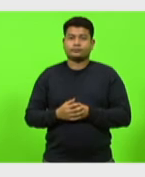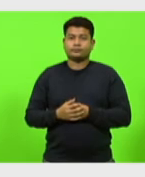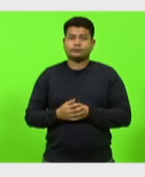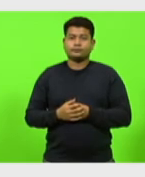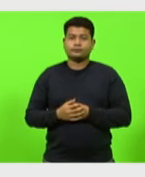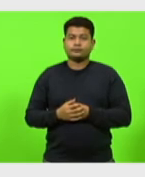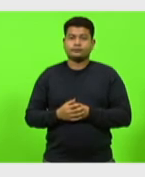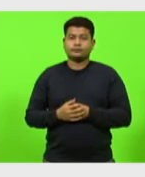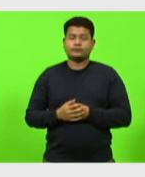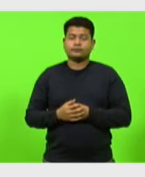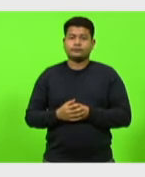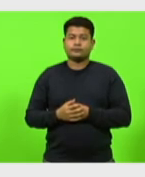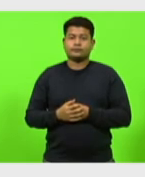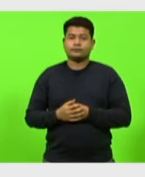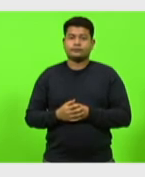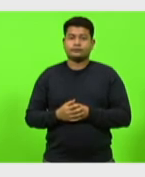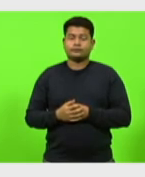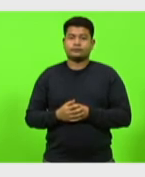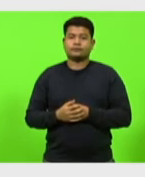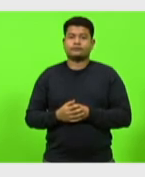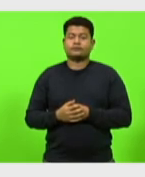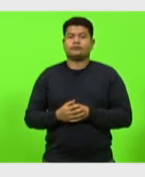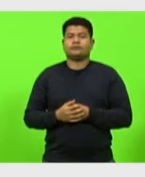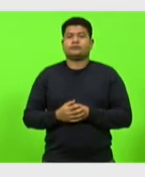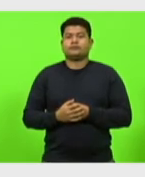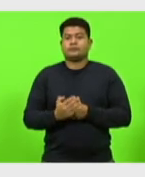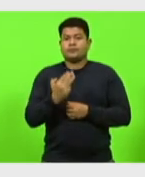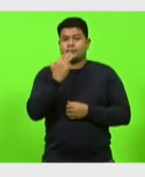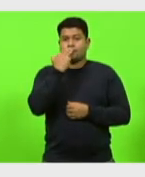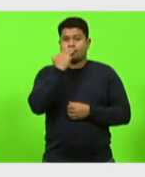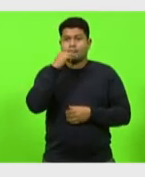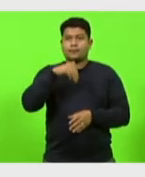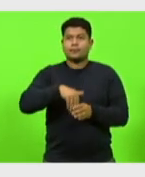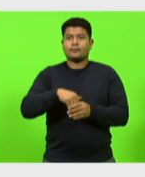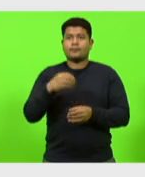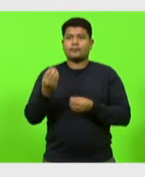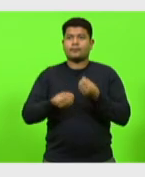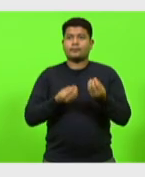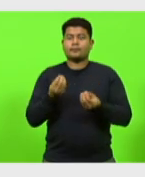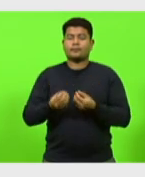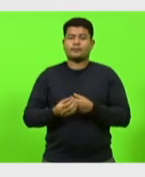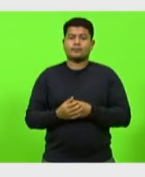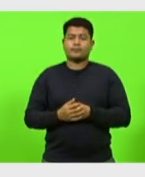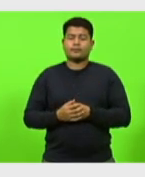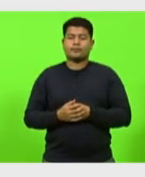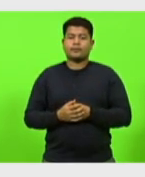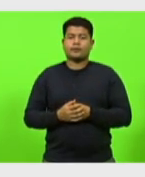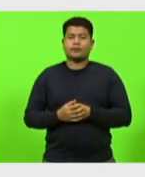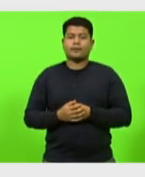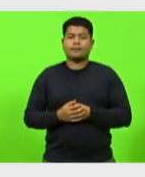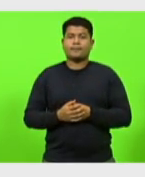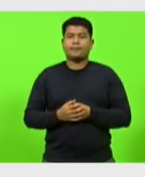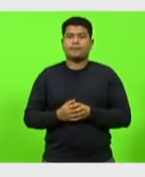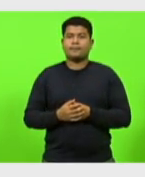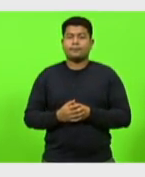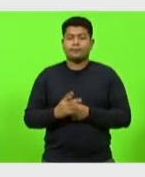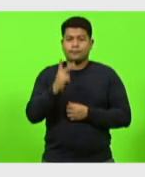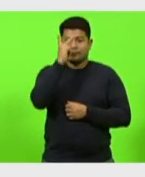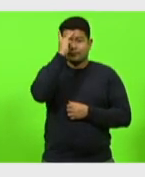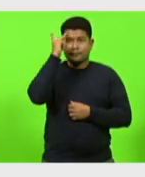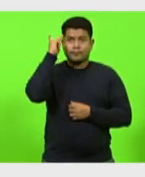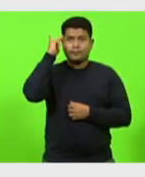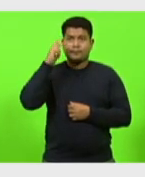Como vota o deputado Moacir Sopelsa? Voto sim, senhor presidente. Como vota a deputada Paulinha?